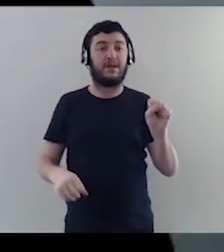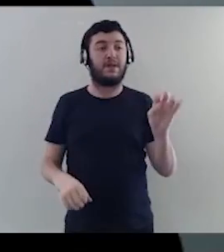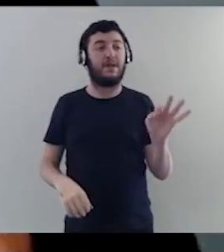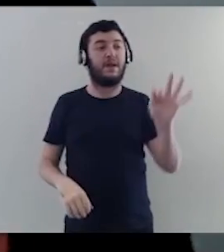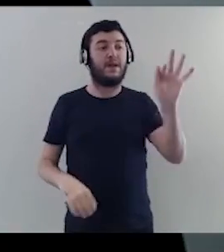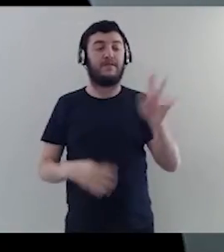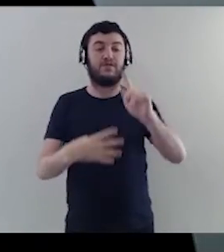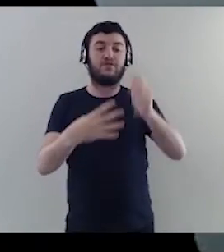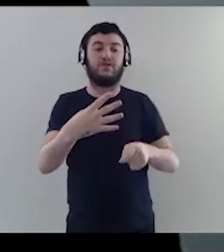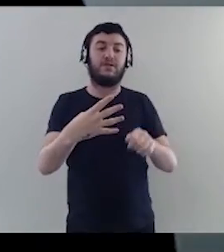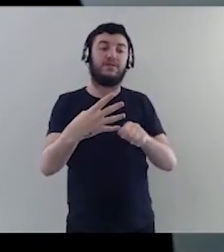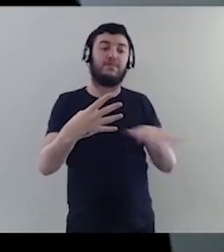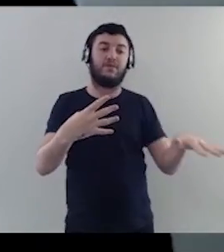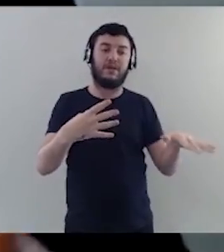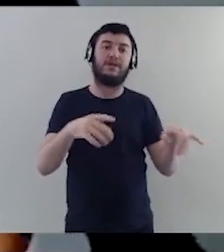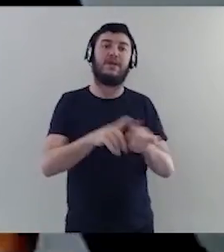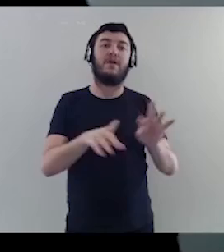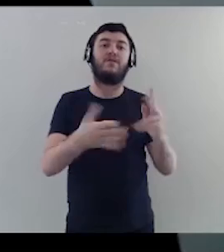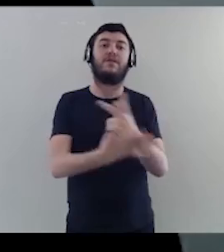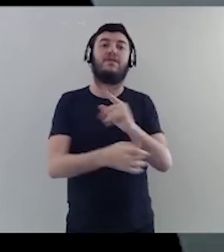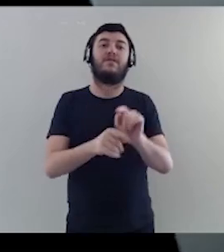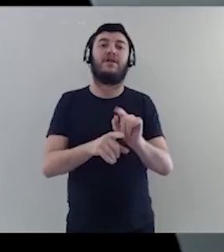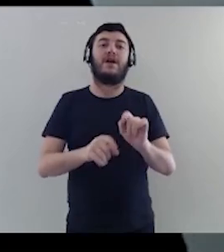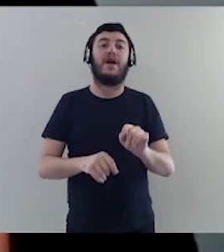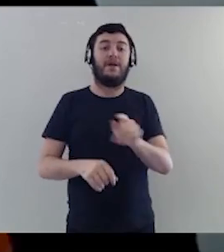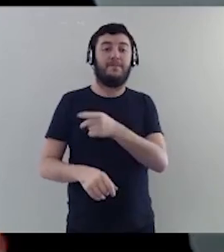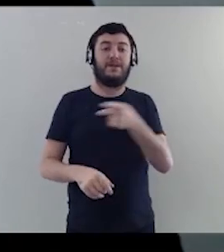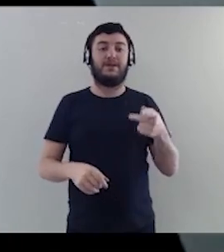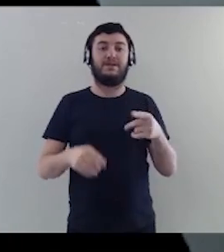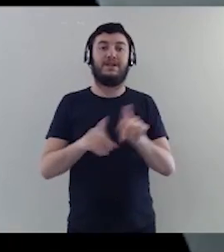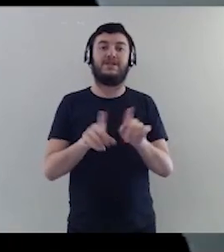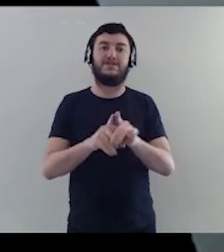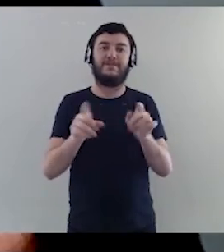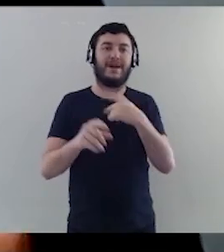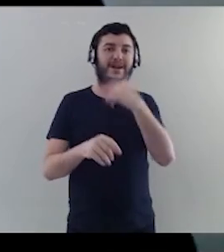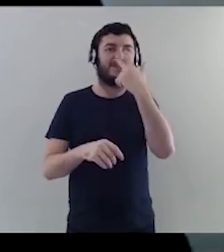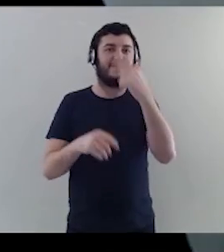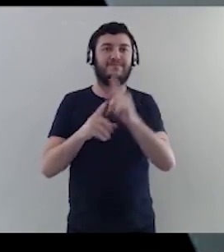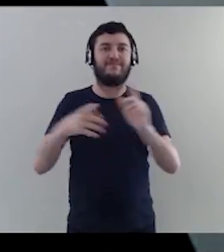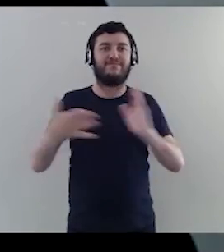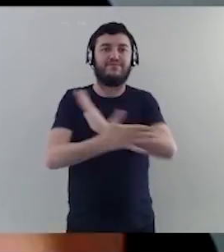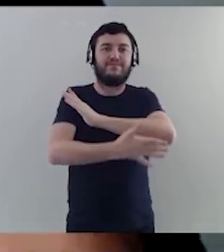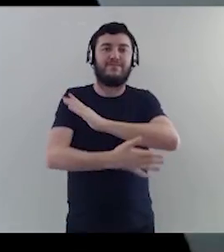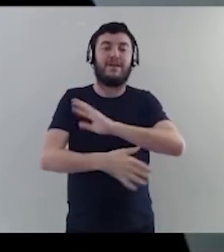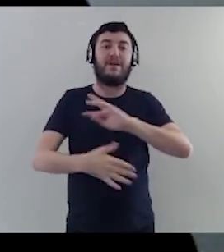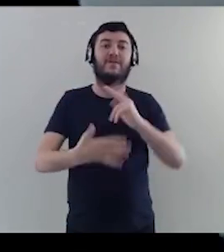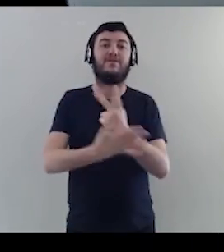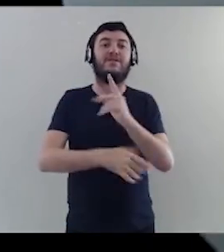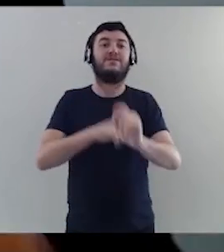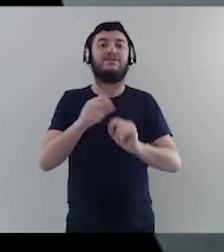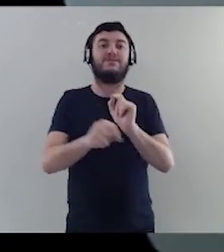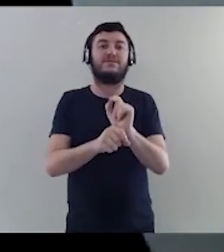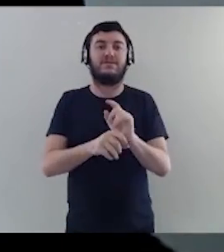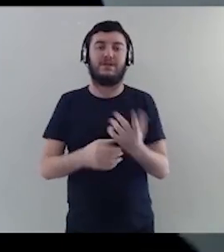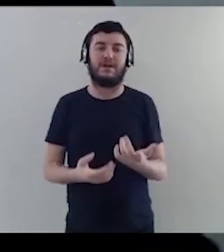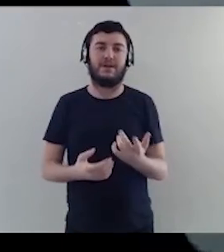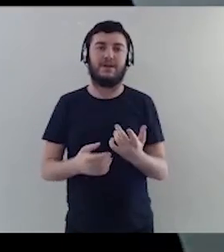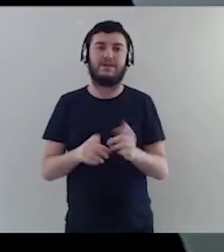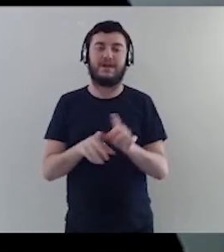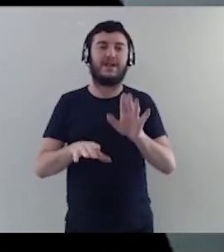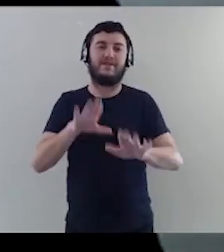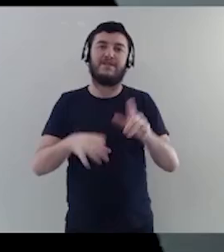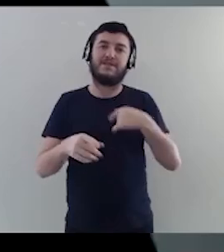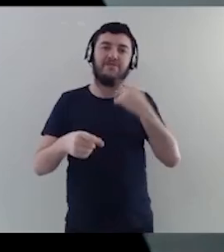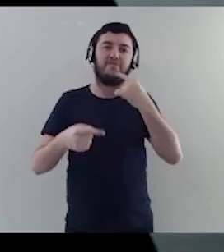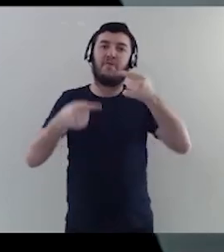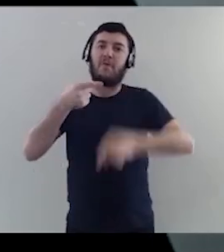o Tribunal encontra-se obrigado a uma motivação exigente, específica e